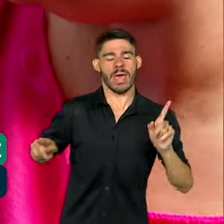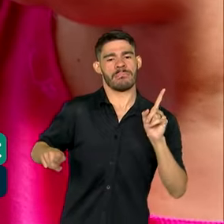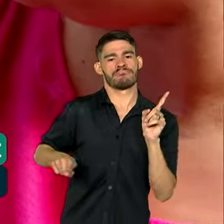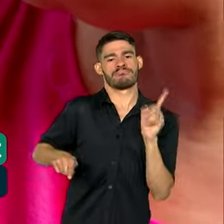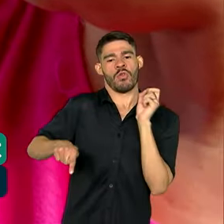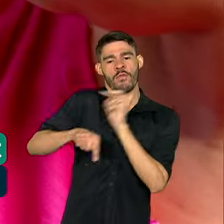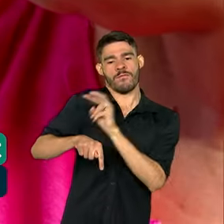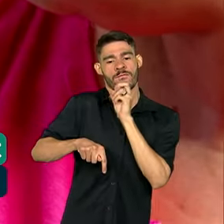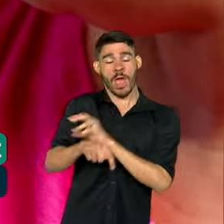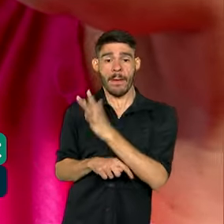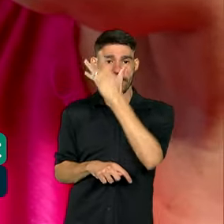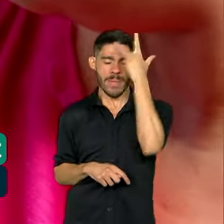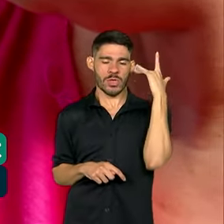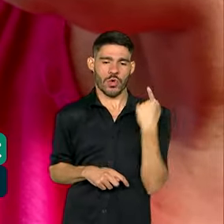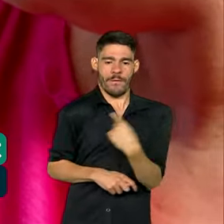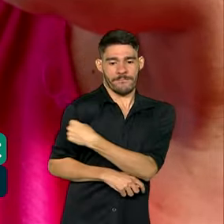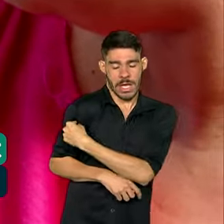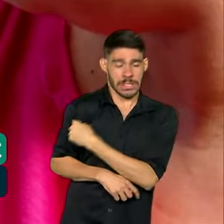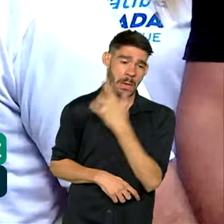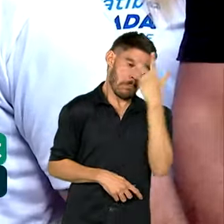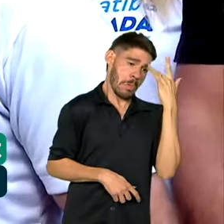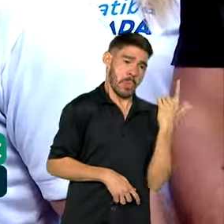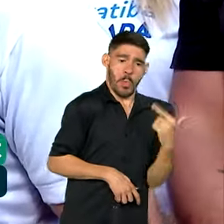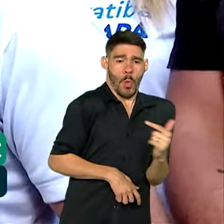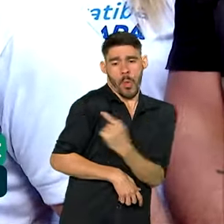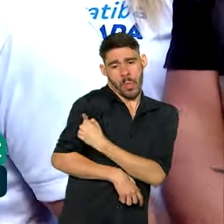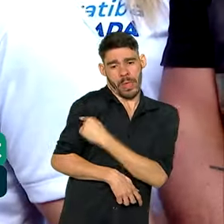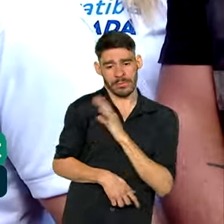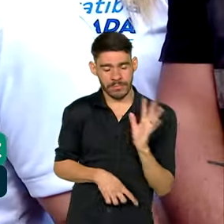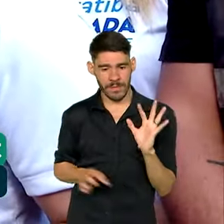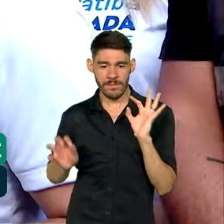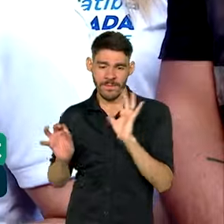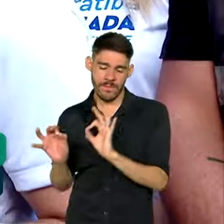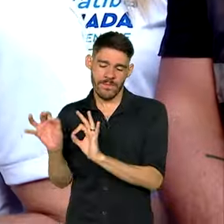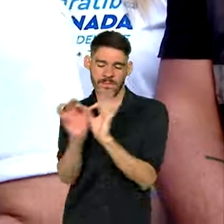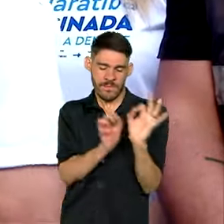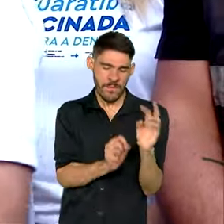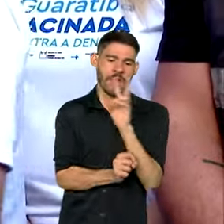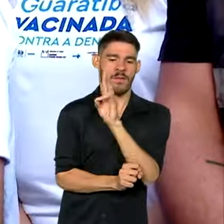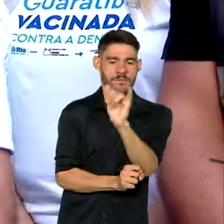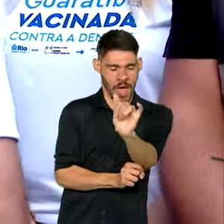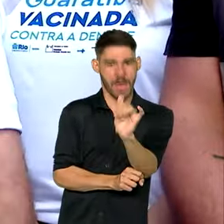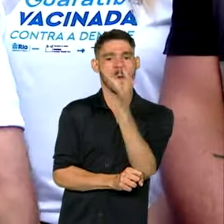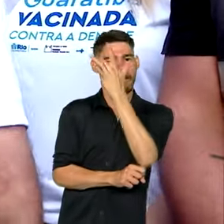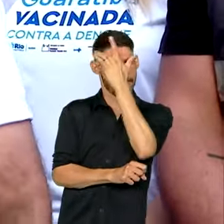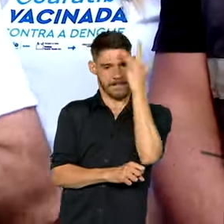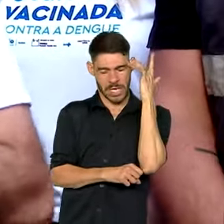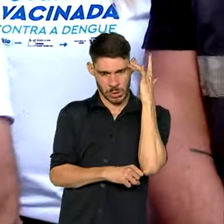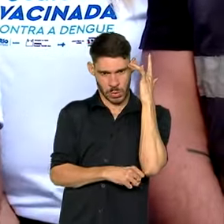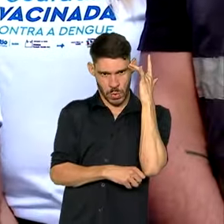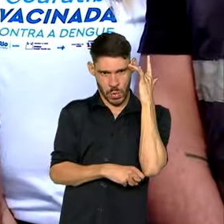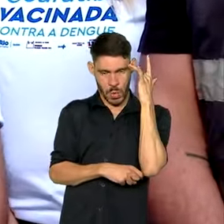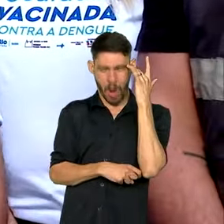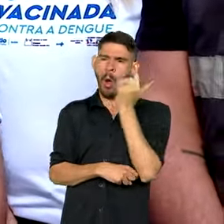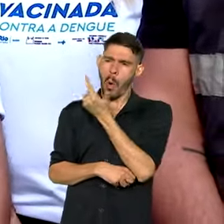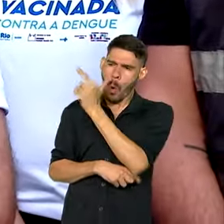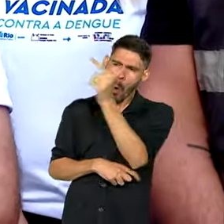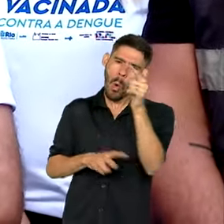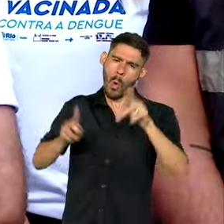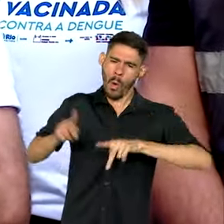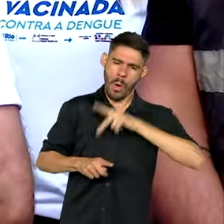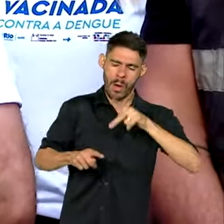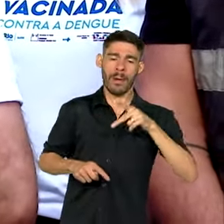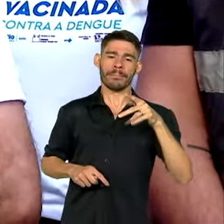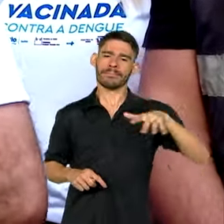vírus entre vacinados e não vacinados. A gente vai acompanhar essas pessoas e todo o restante da população